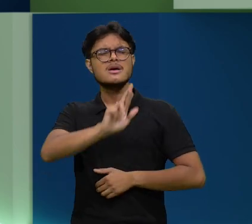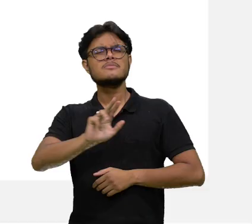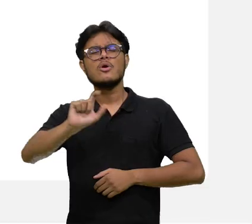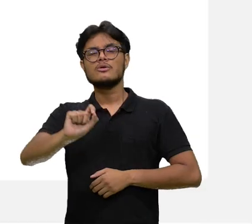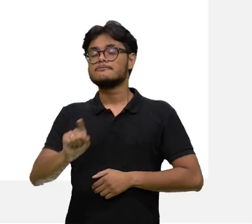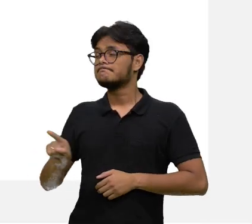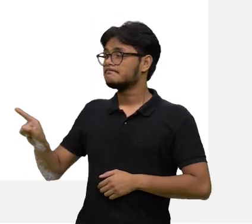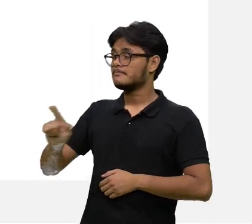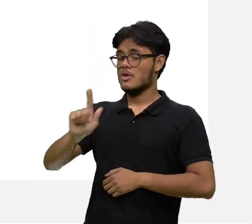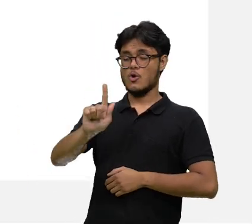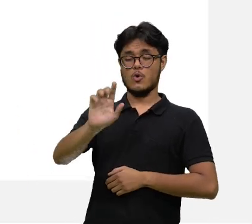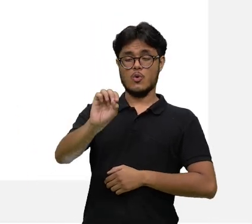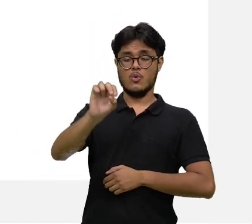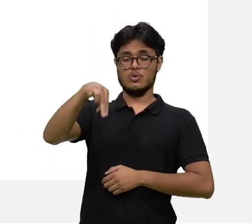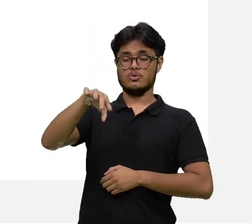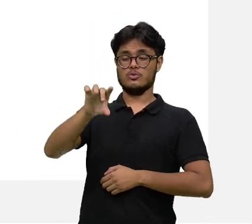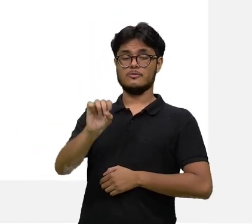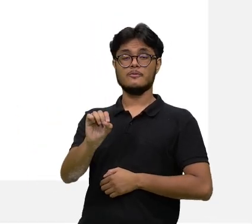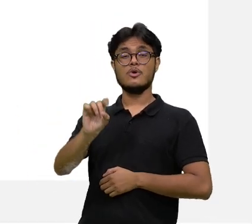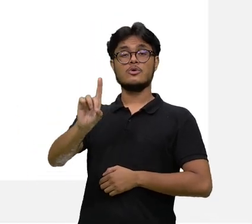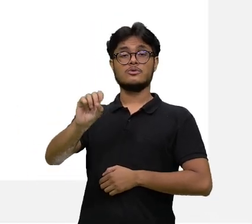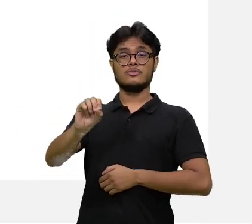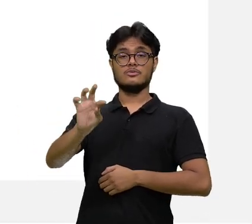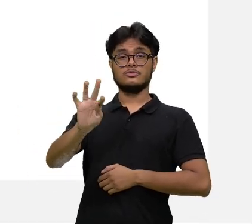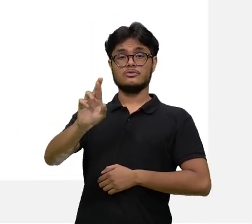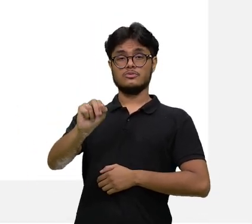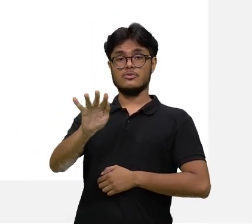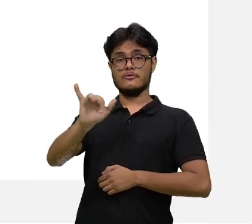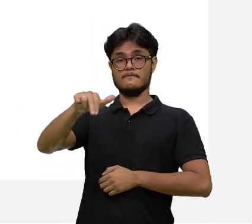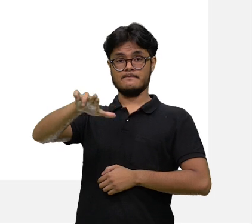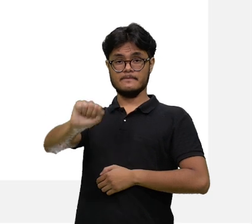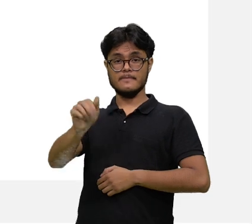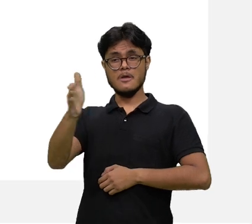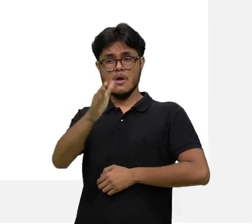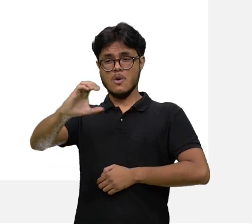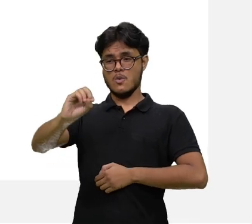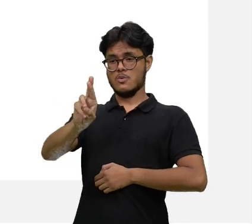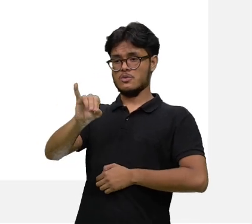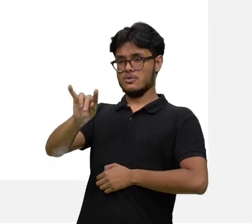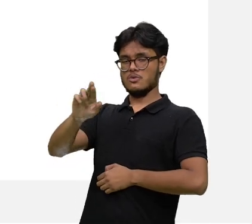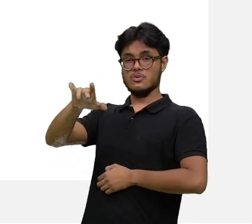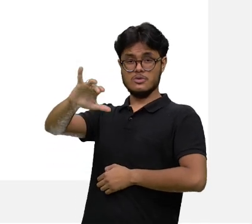resposta. Gonadotrofina coriônica. Muito